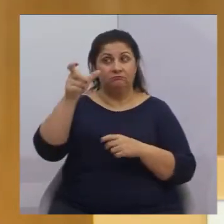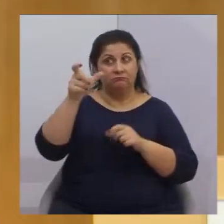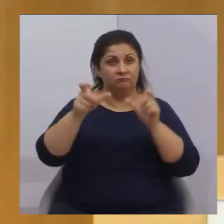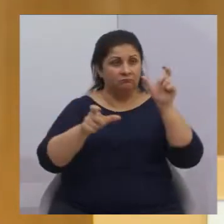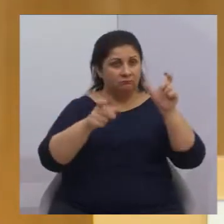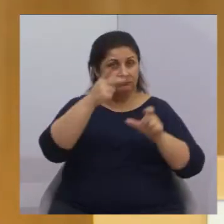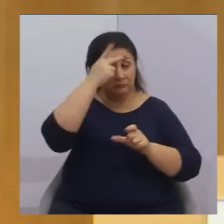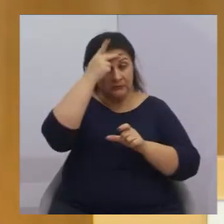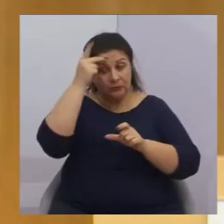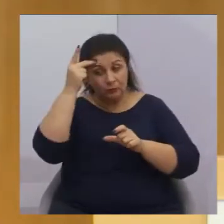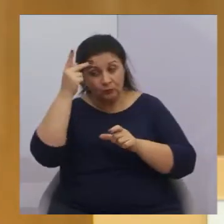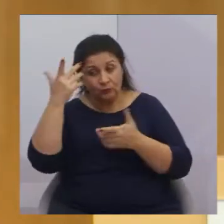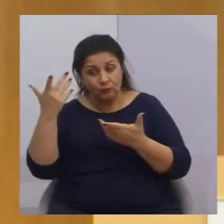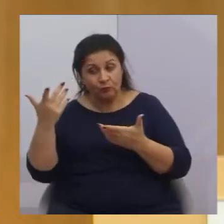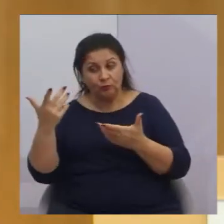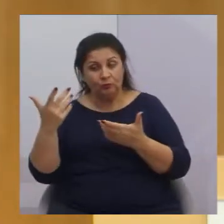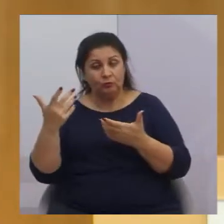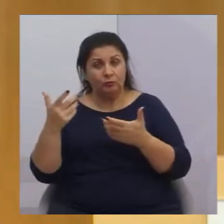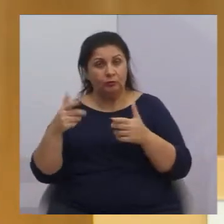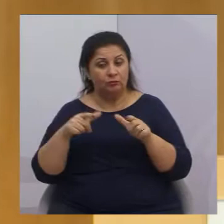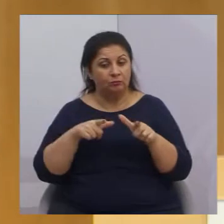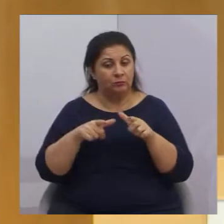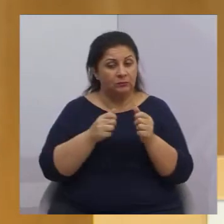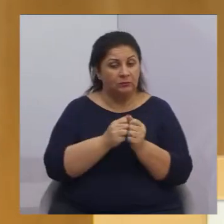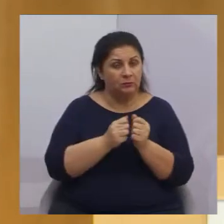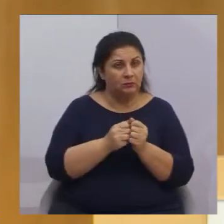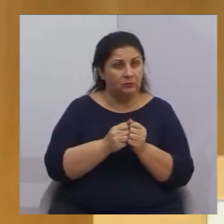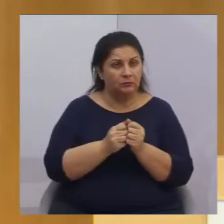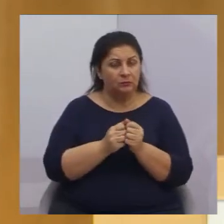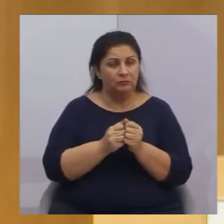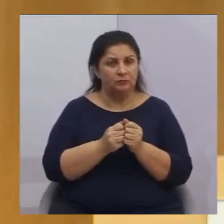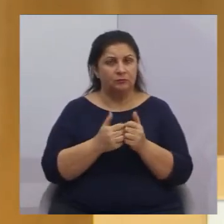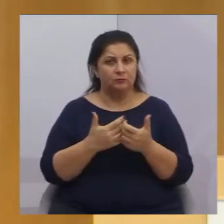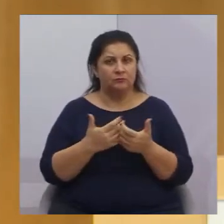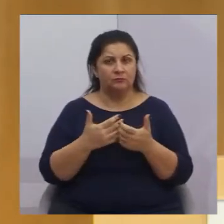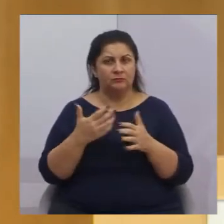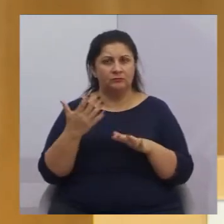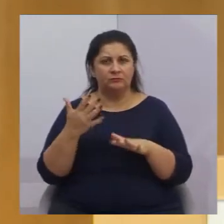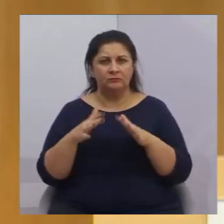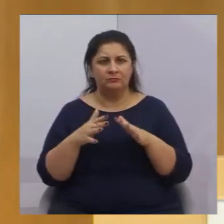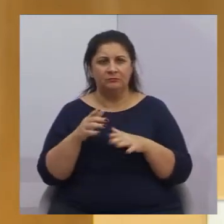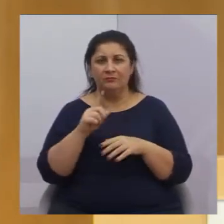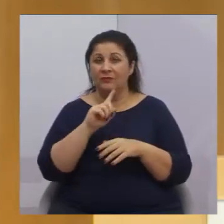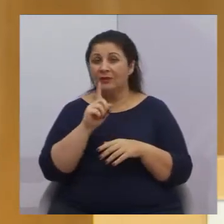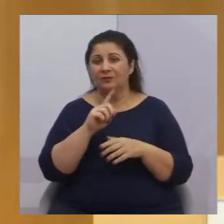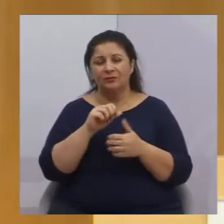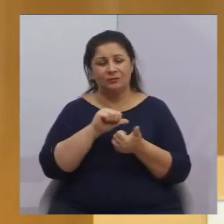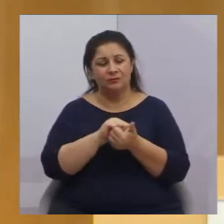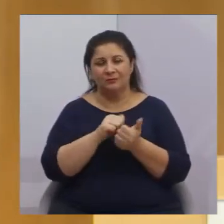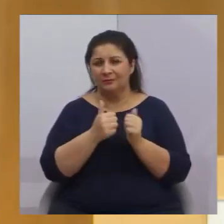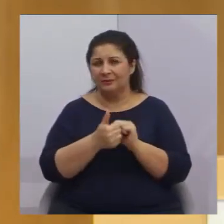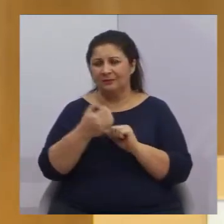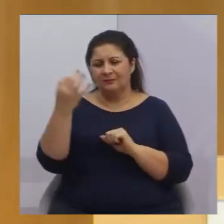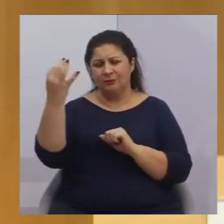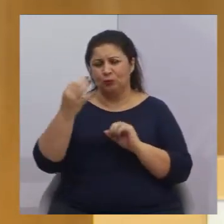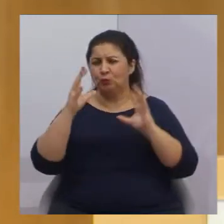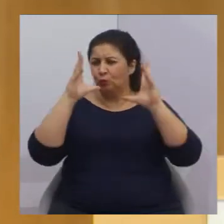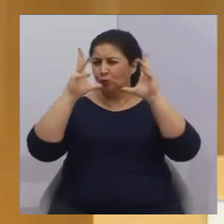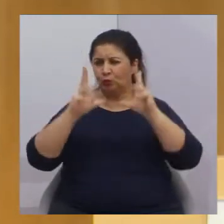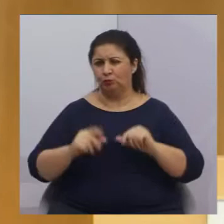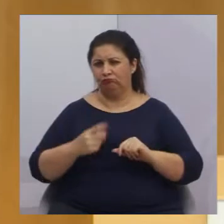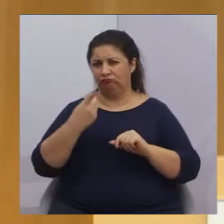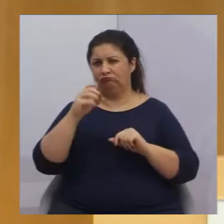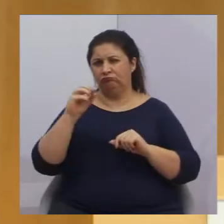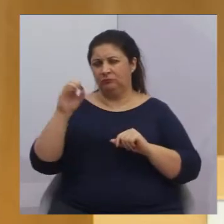dos pares, né, que trabalham conosco. E muitas vezes, nem sempre a gente se adapta 100% do que